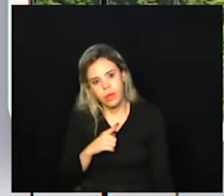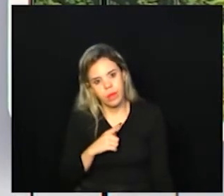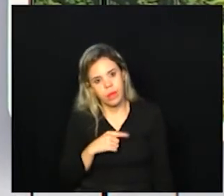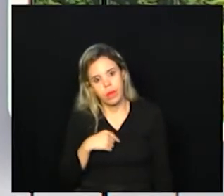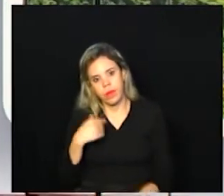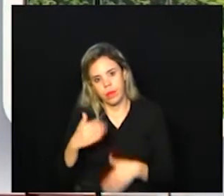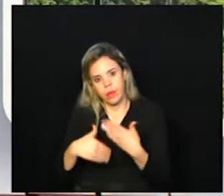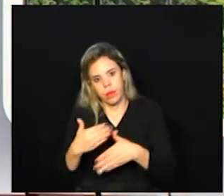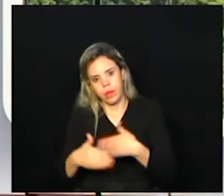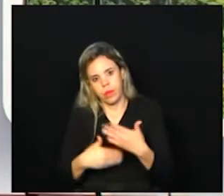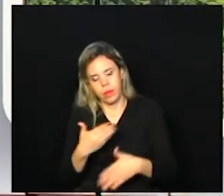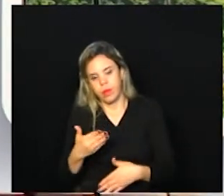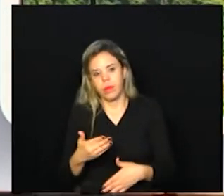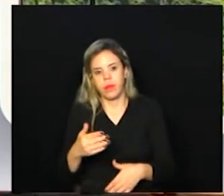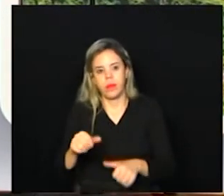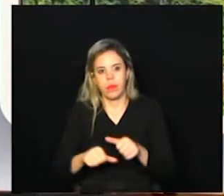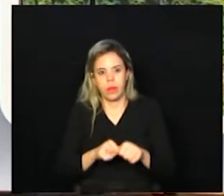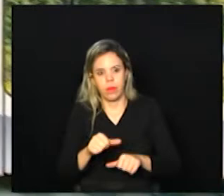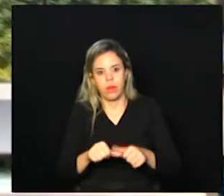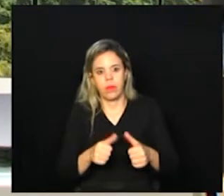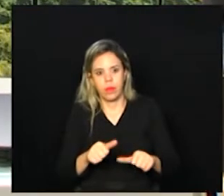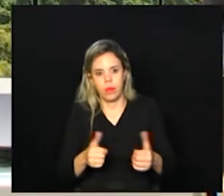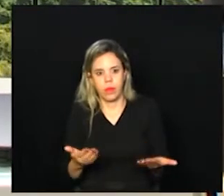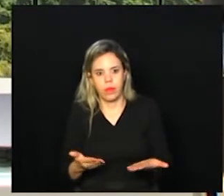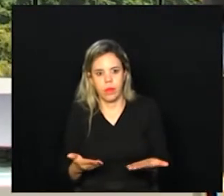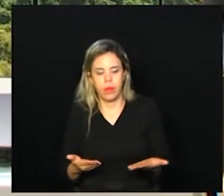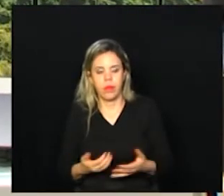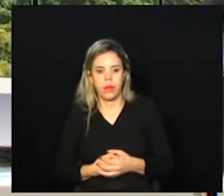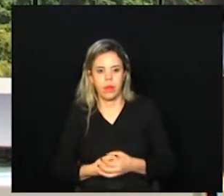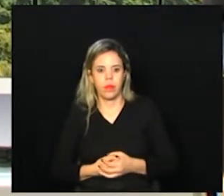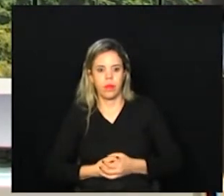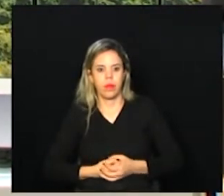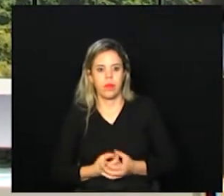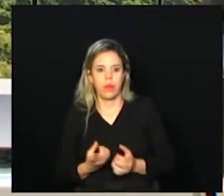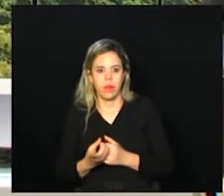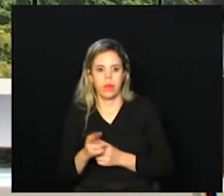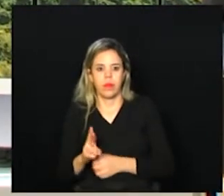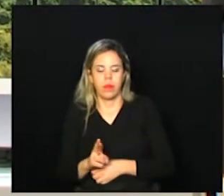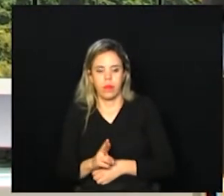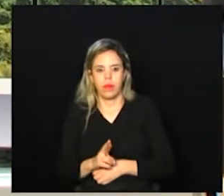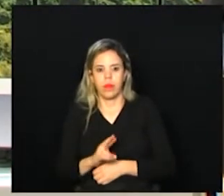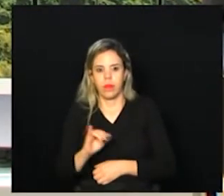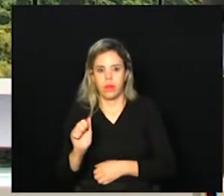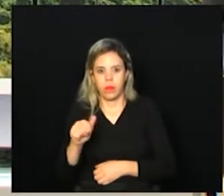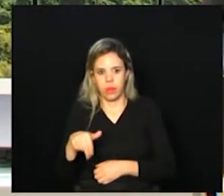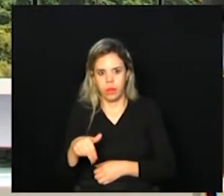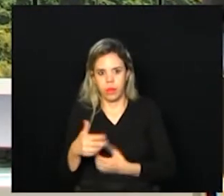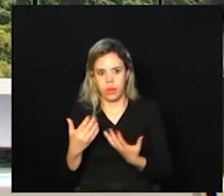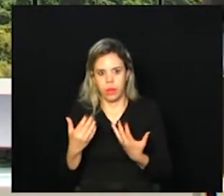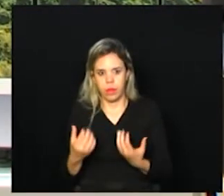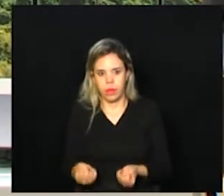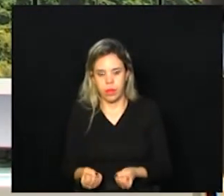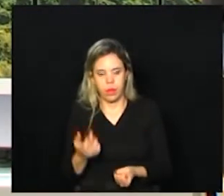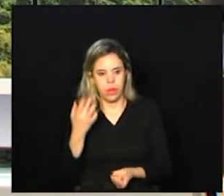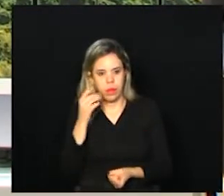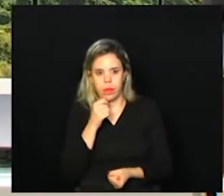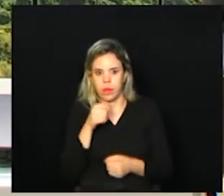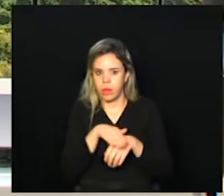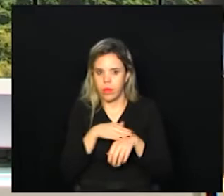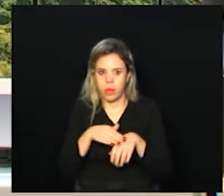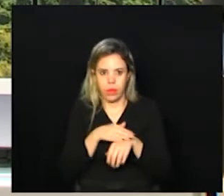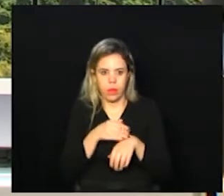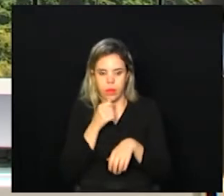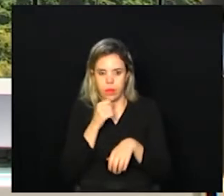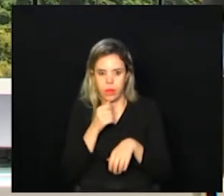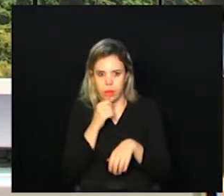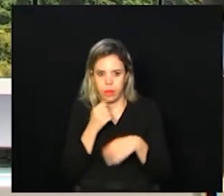um processo de transição agora, né? A doutora Giovanessa vai assumir, acho que assim, ainda não conversei com ela, e nós